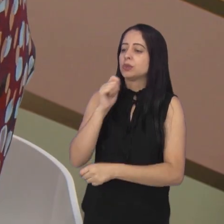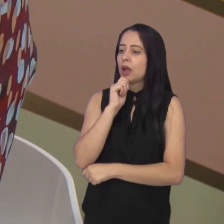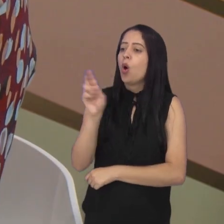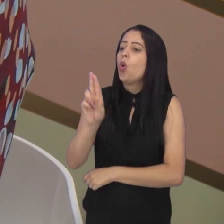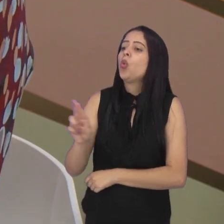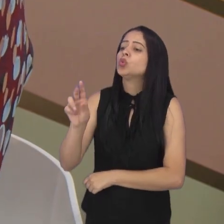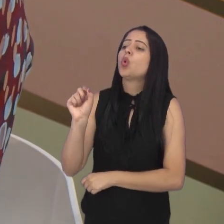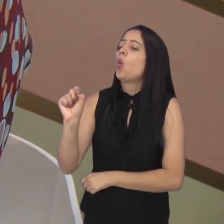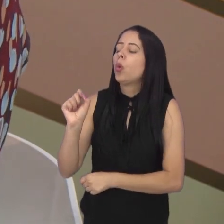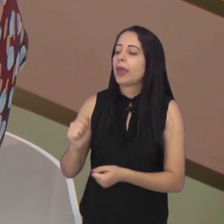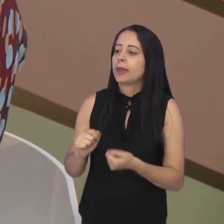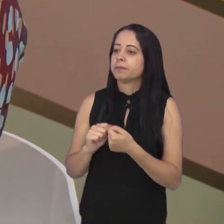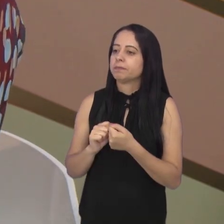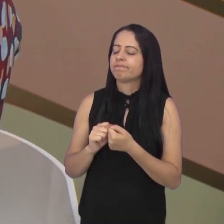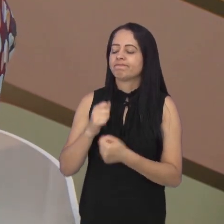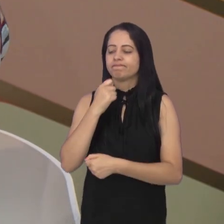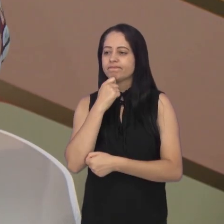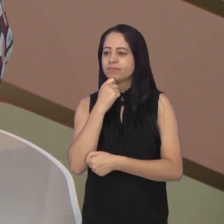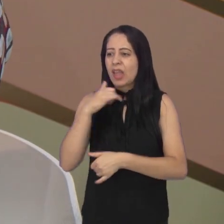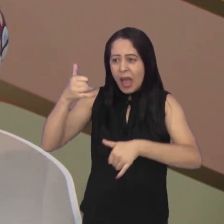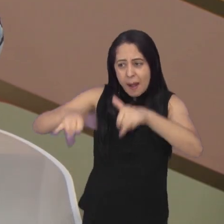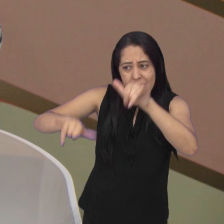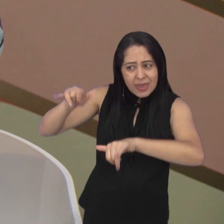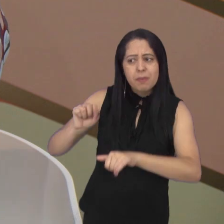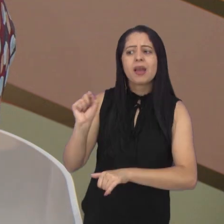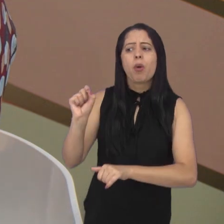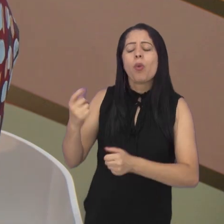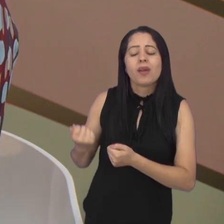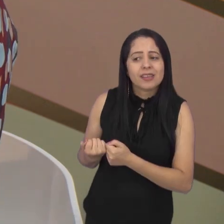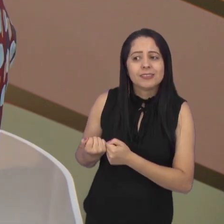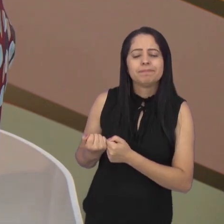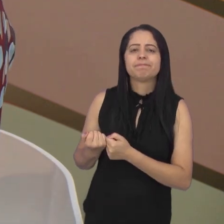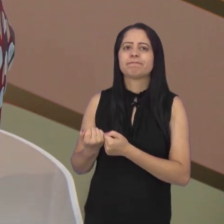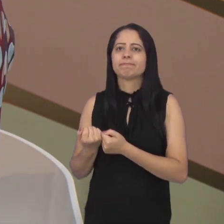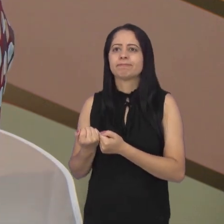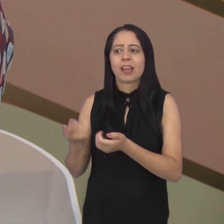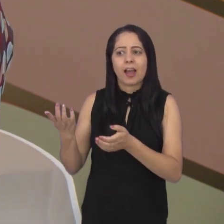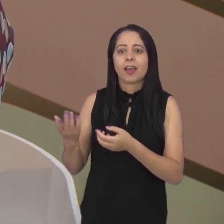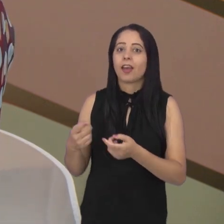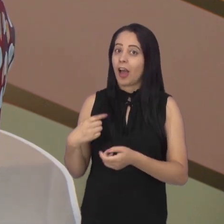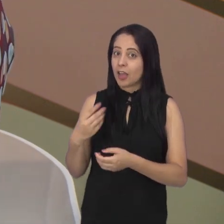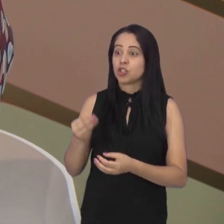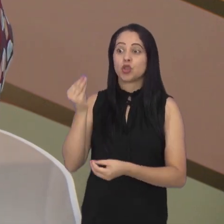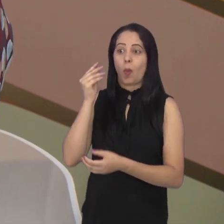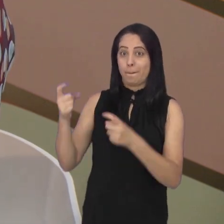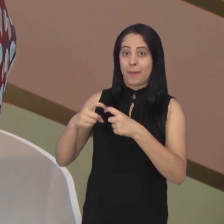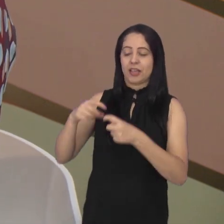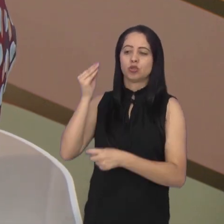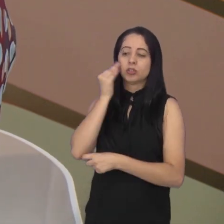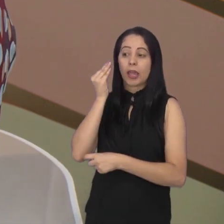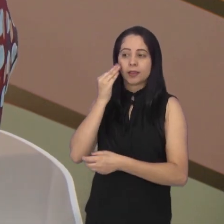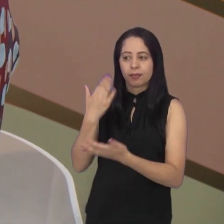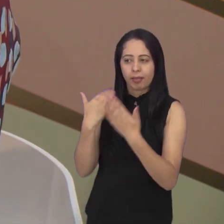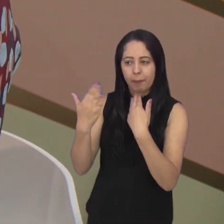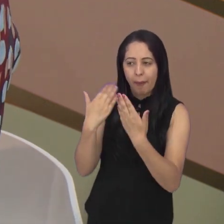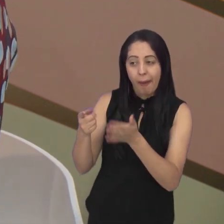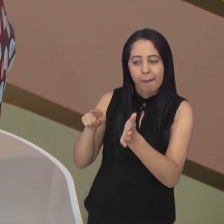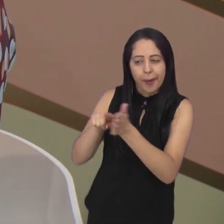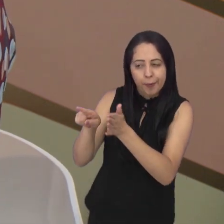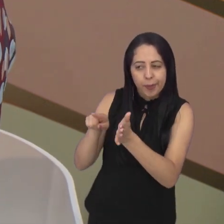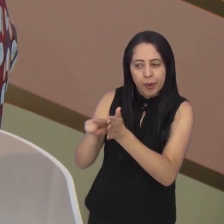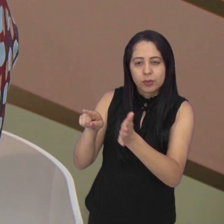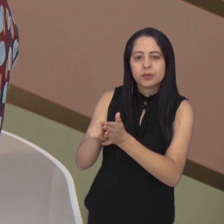ter acontecido? Mexeu com algum produto químico, usou alguma coisa diferente? Então a gente fica ali tentando. Um